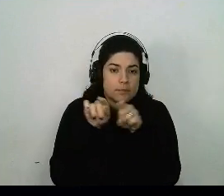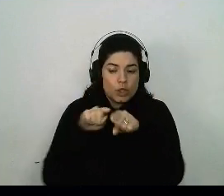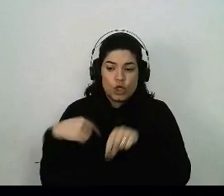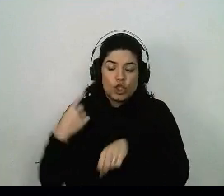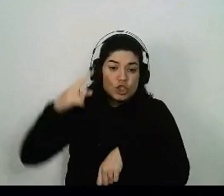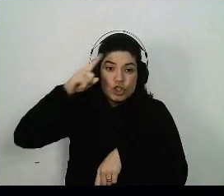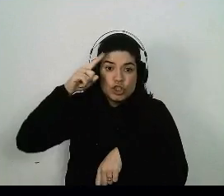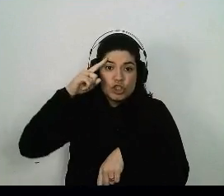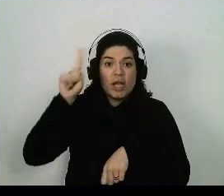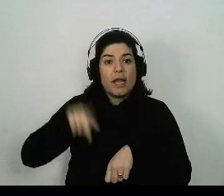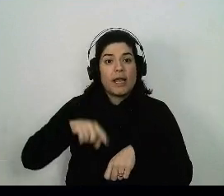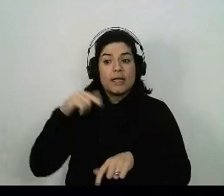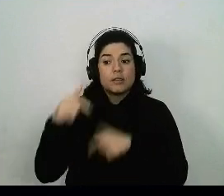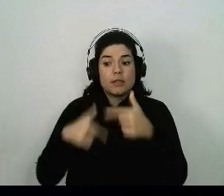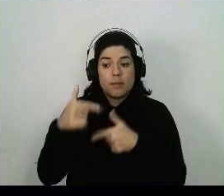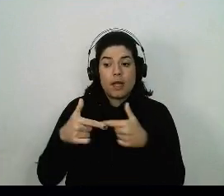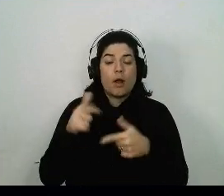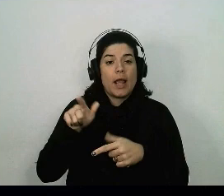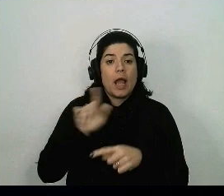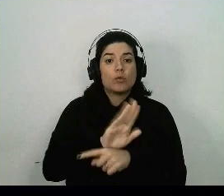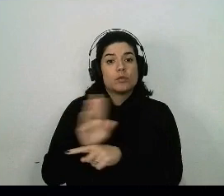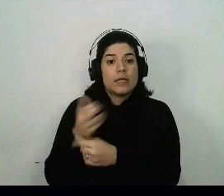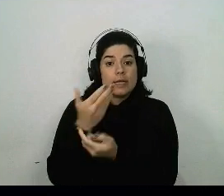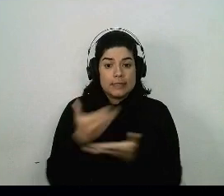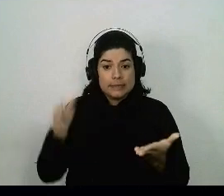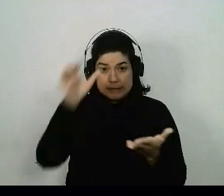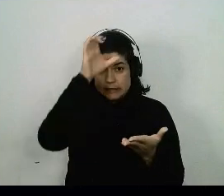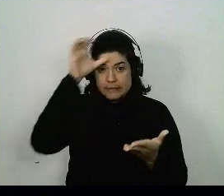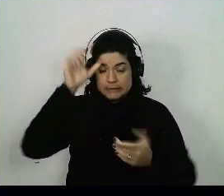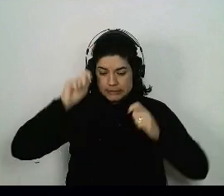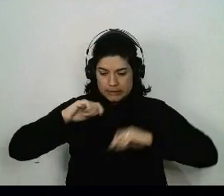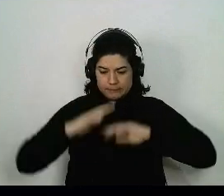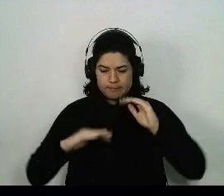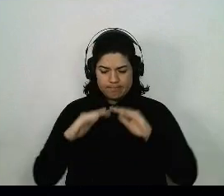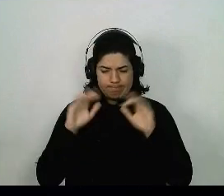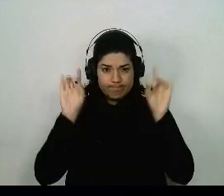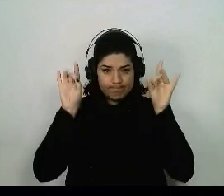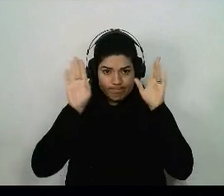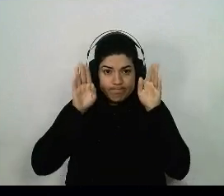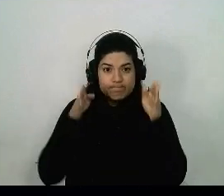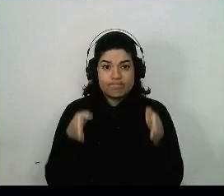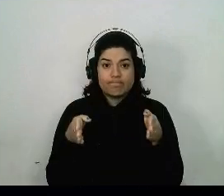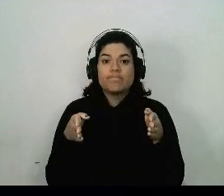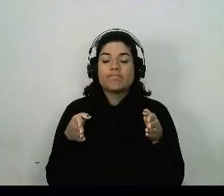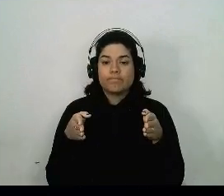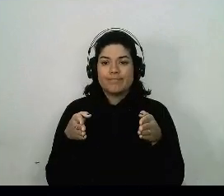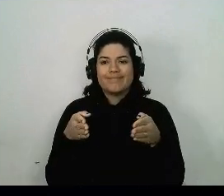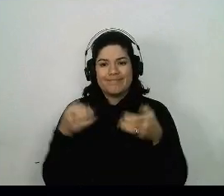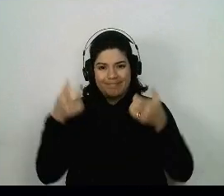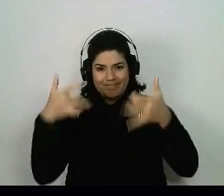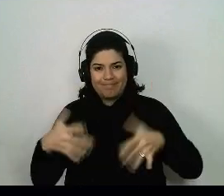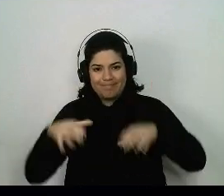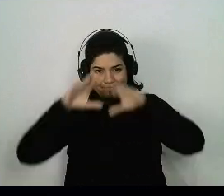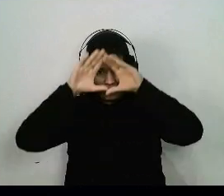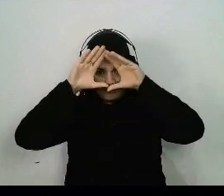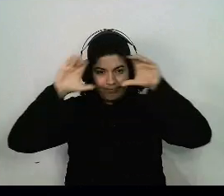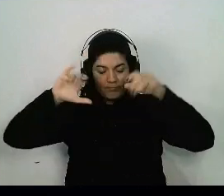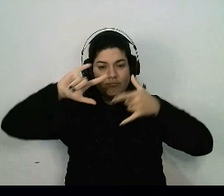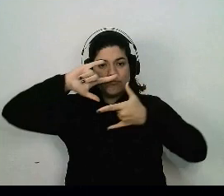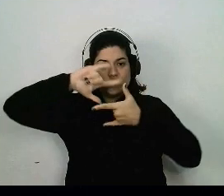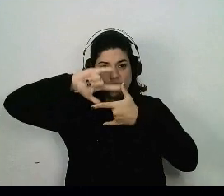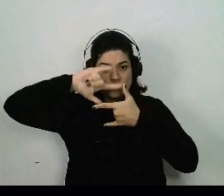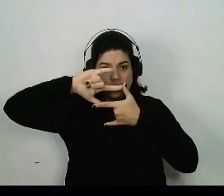os clientes e profissionais a se especializarem, e aí falando aqui da nuvem da Microsoft, os produtos e plataforma. Então, através